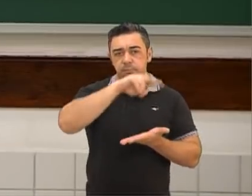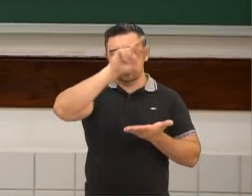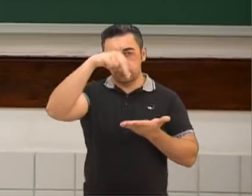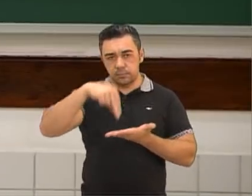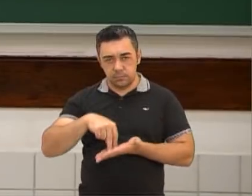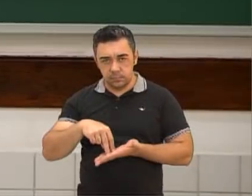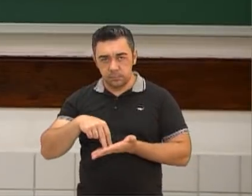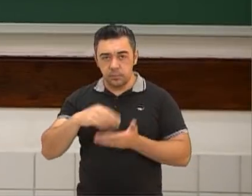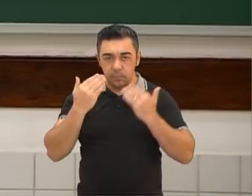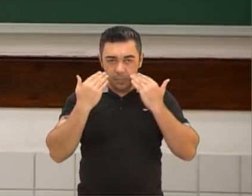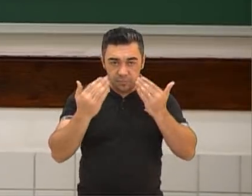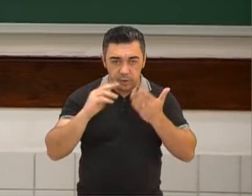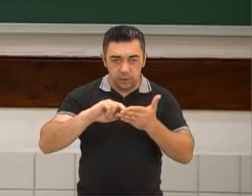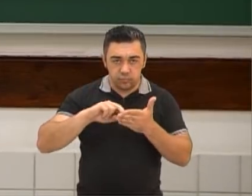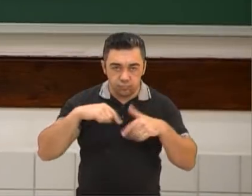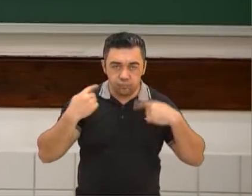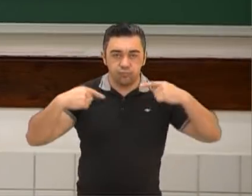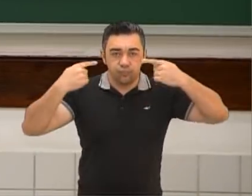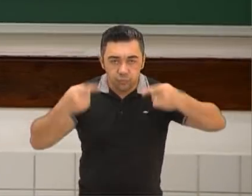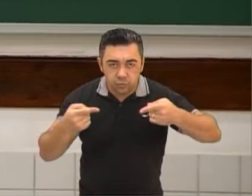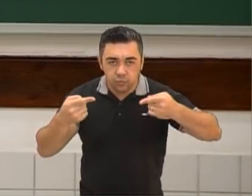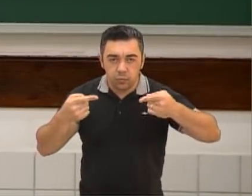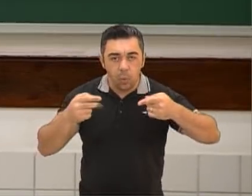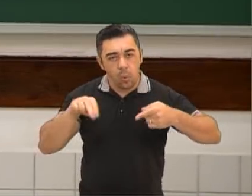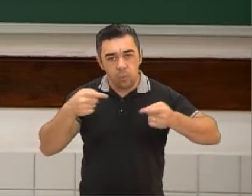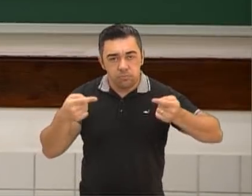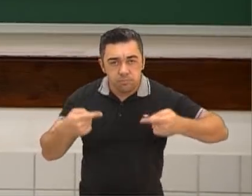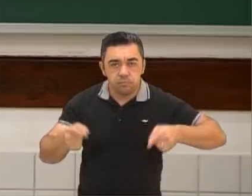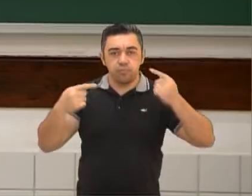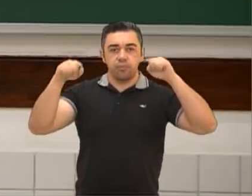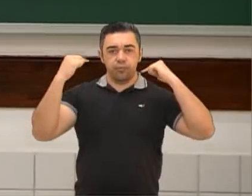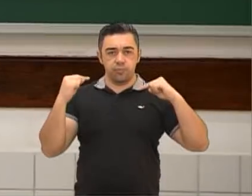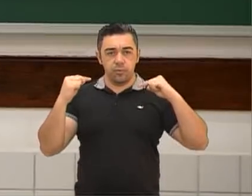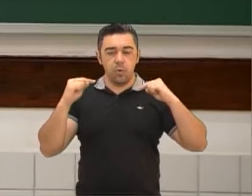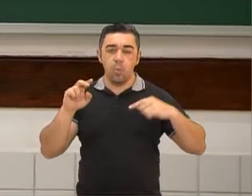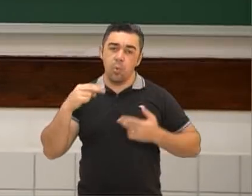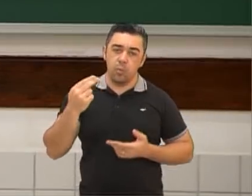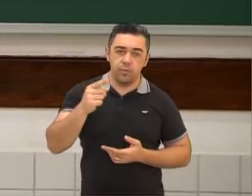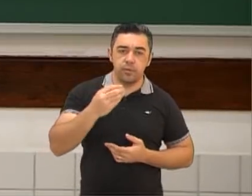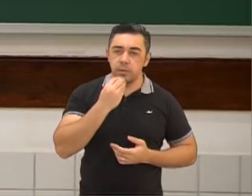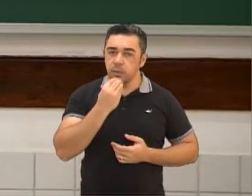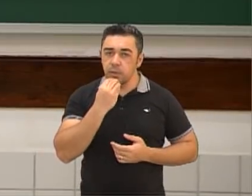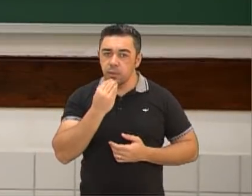né? Para frente ou para trás. Ou então você já tentou